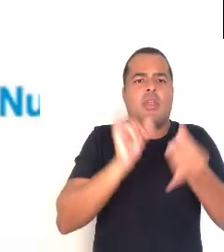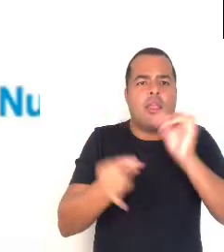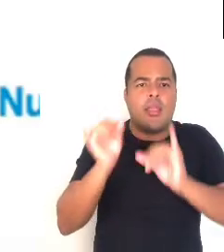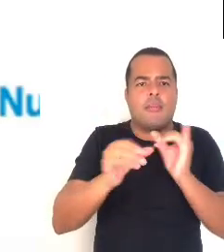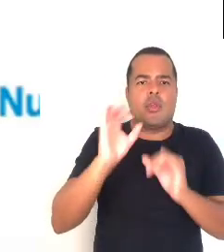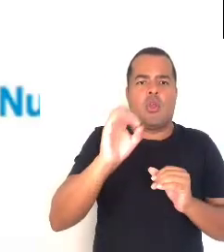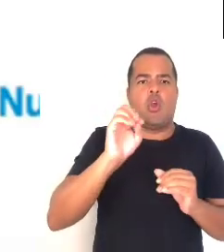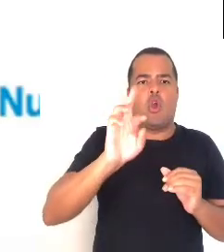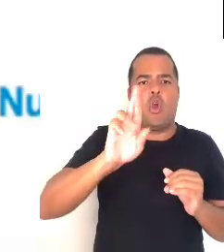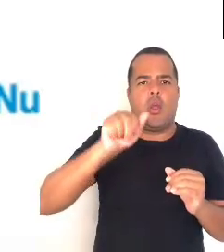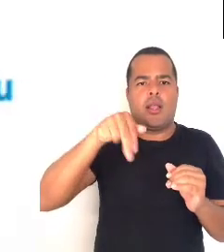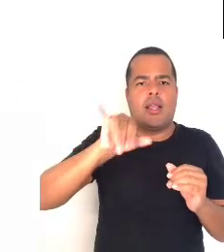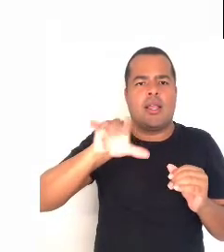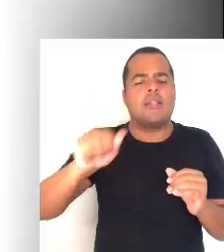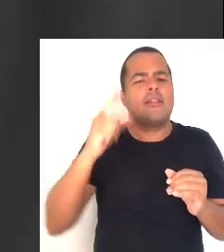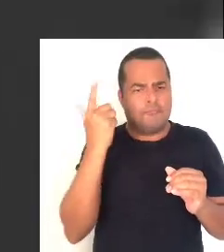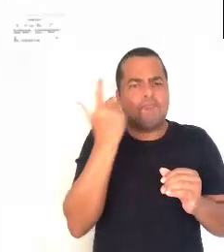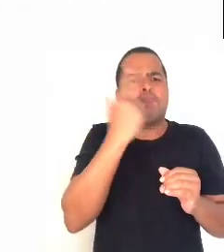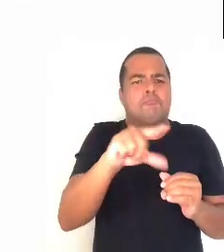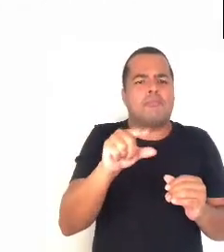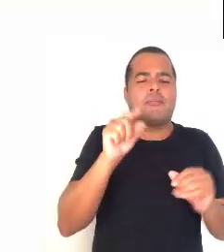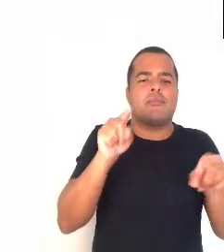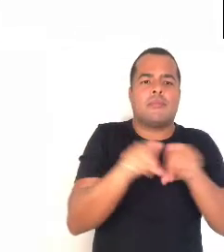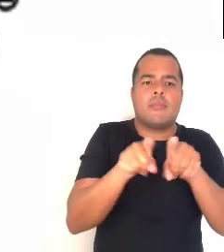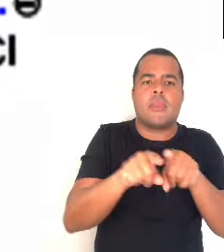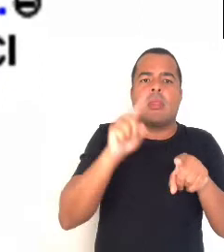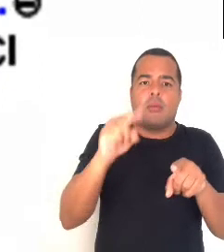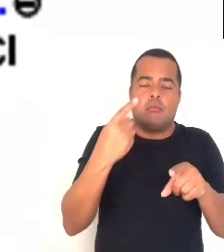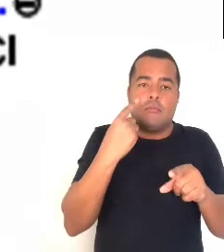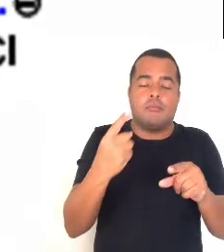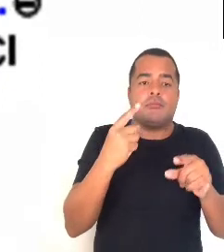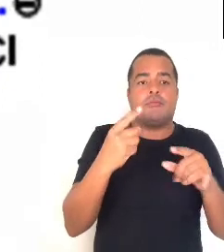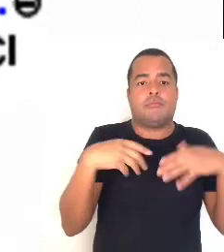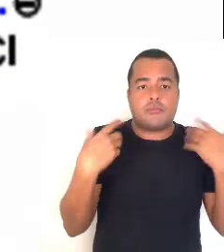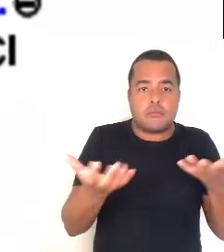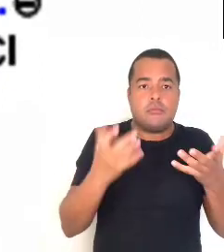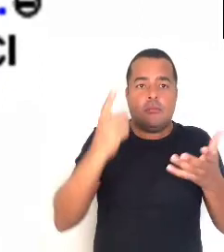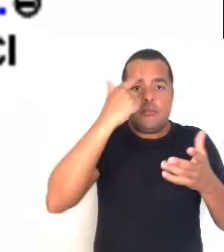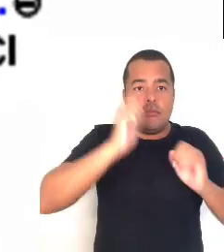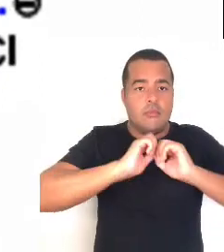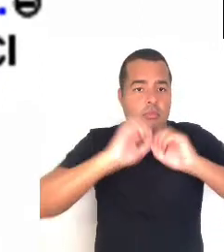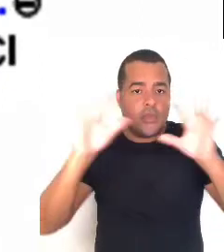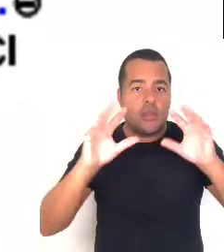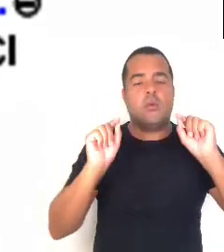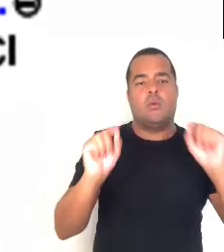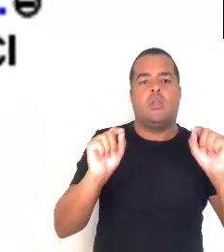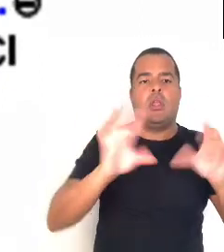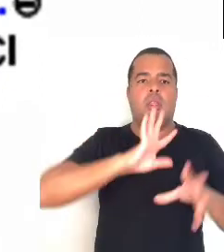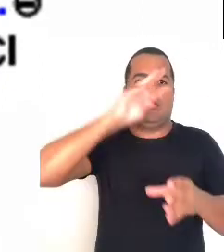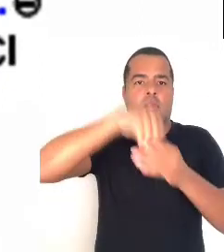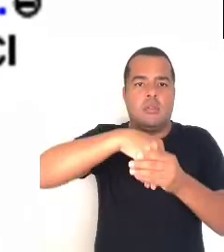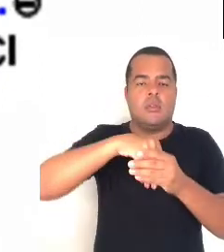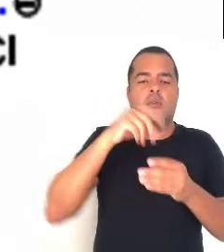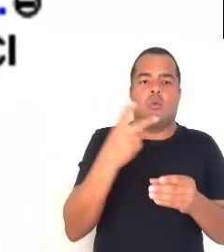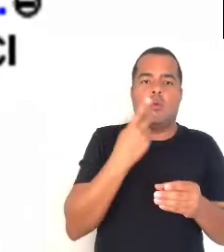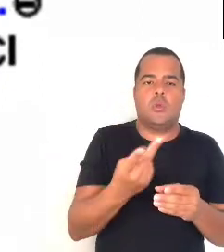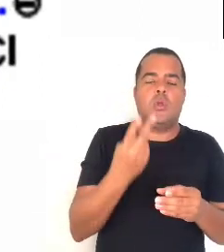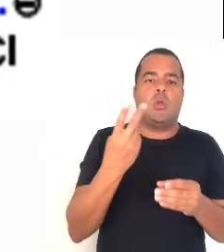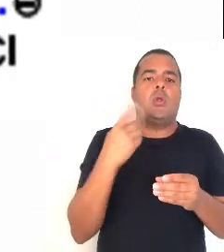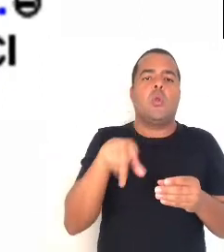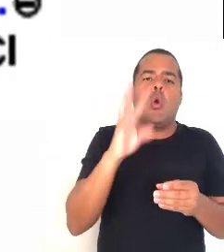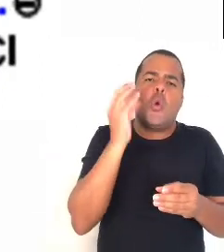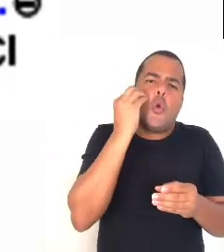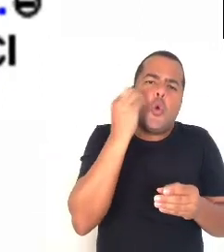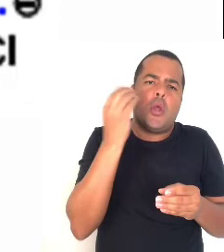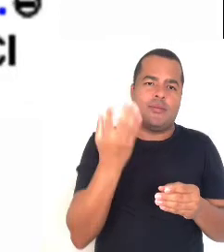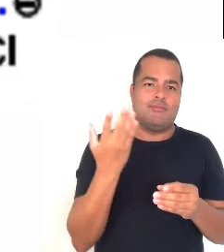simples esse processo na química orgânica, né? E as reações elas vão acontecer nesse processo. Então entendam justamente o seguinte, que dentro do que